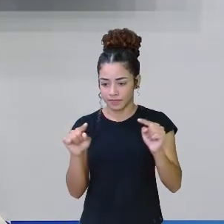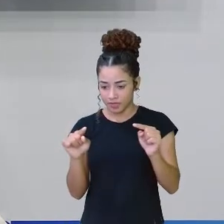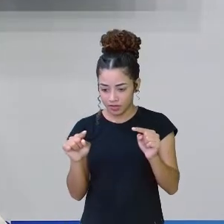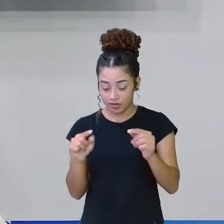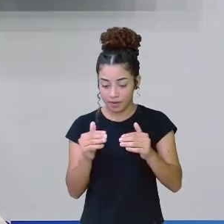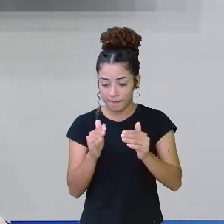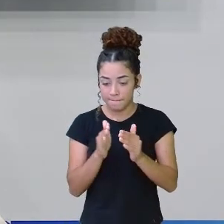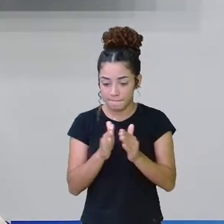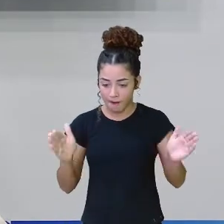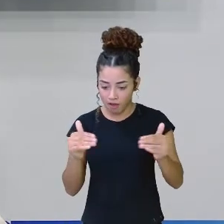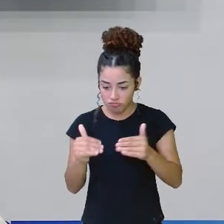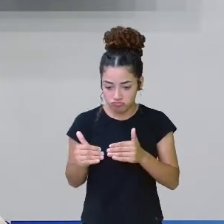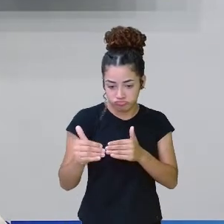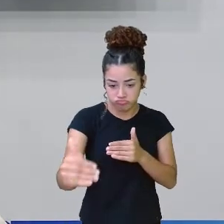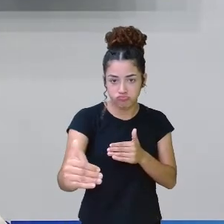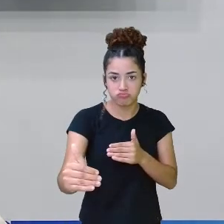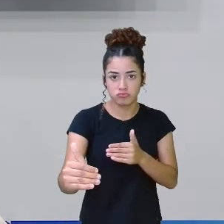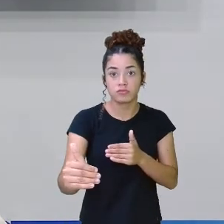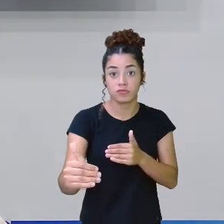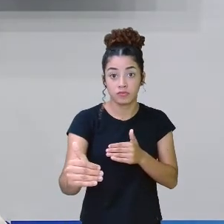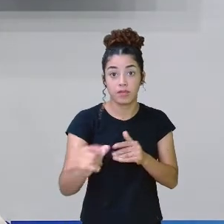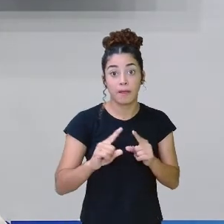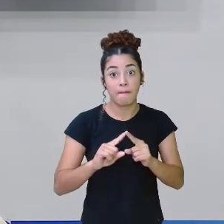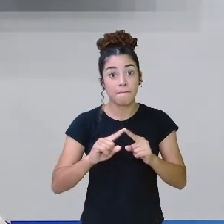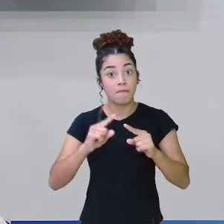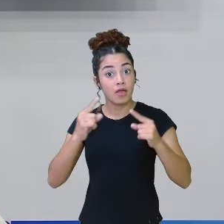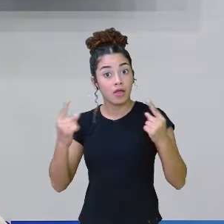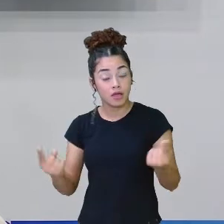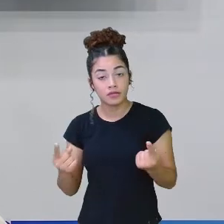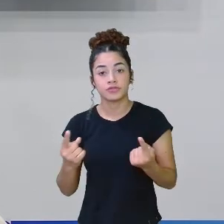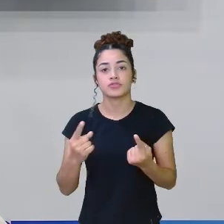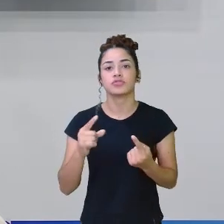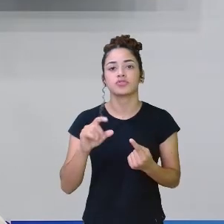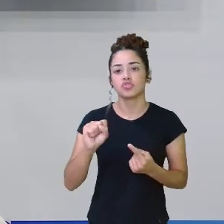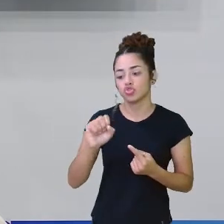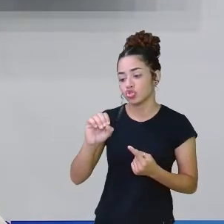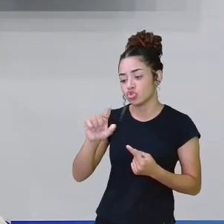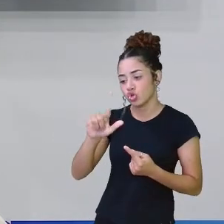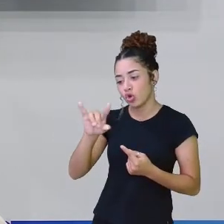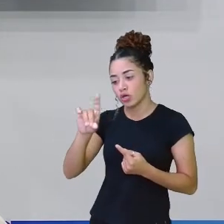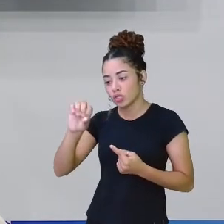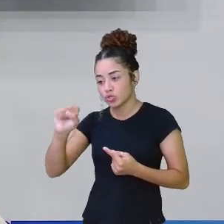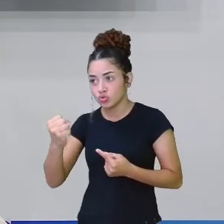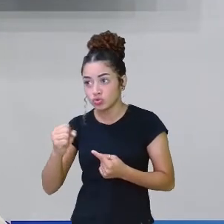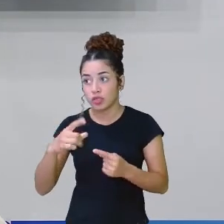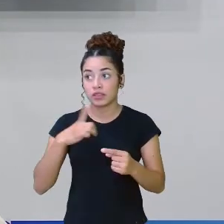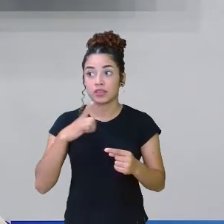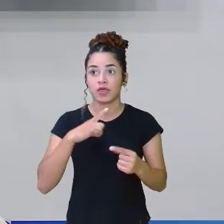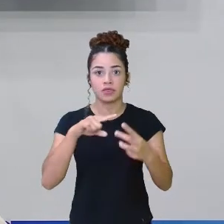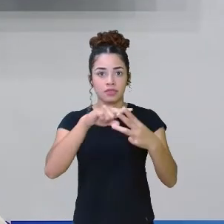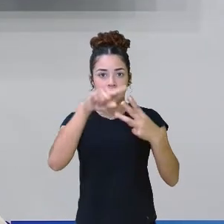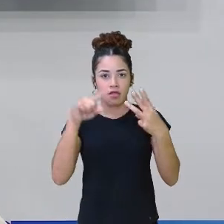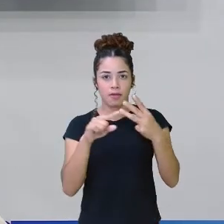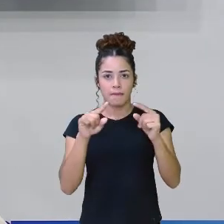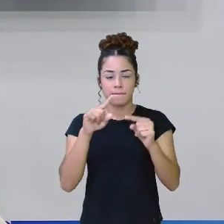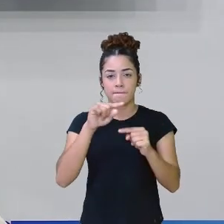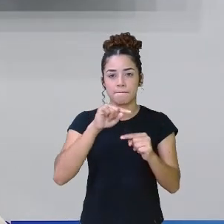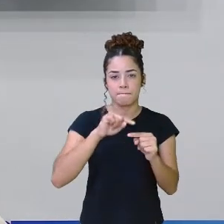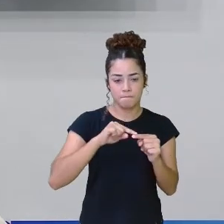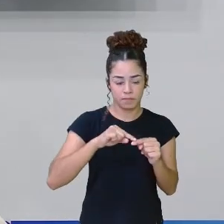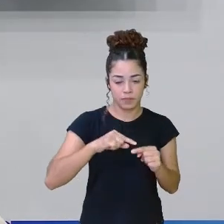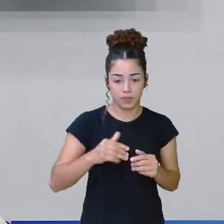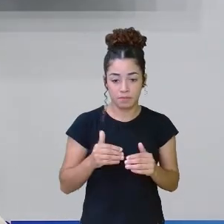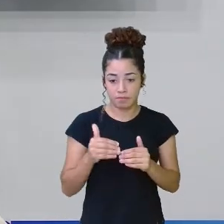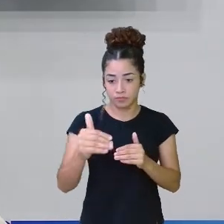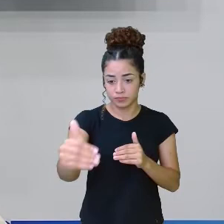comprimento e têm largura. Já os sólidos geométricos, elas têm três dimensões. As